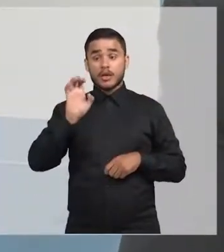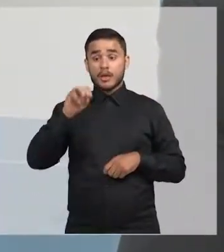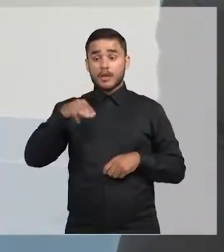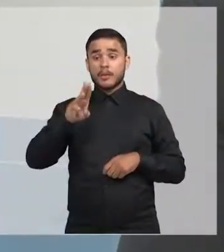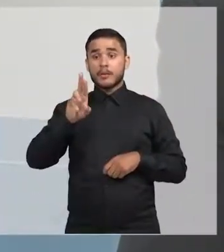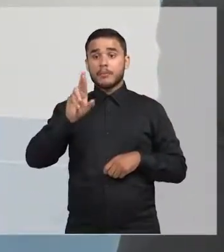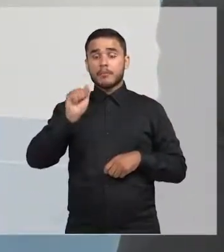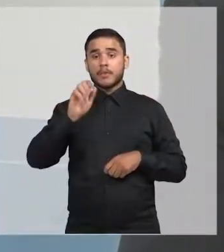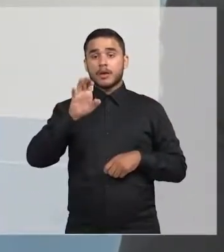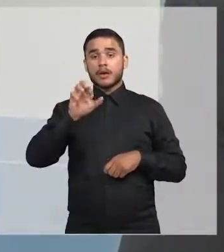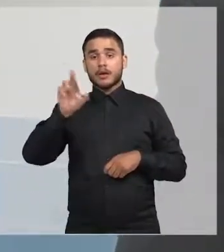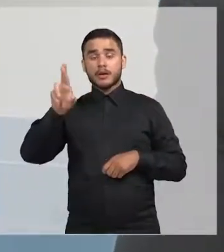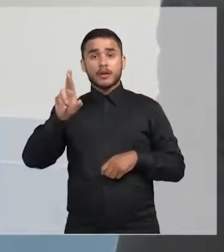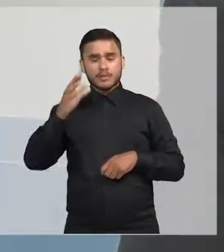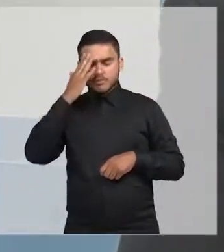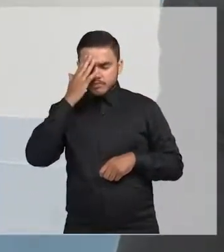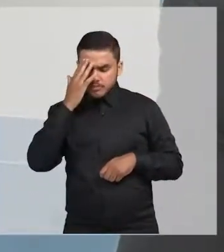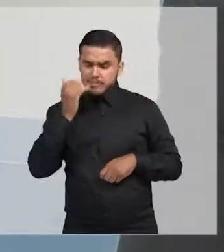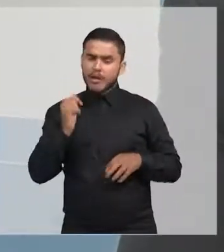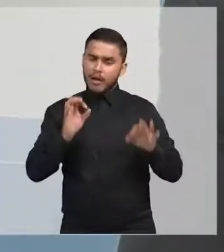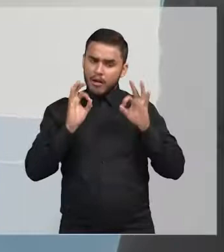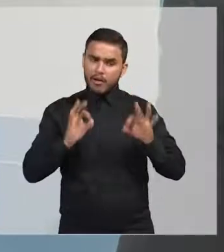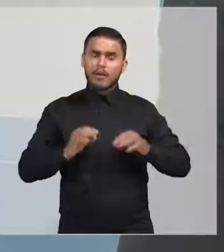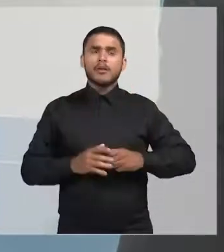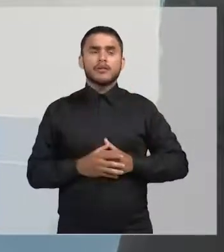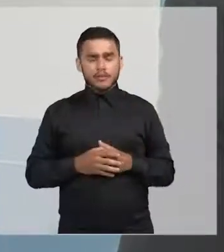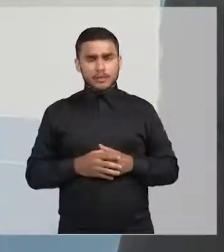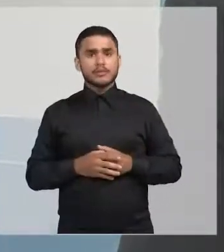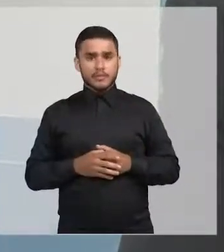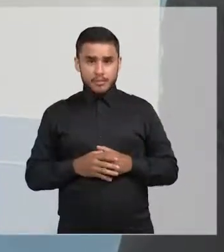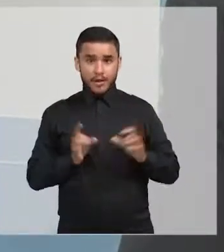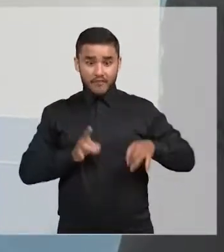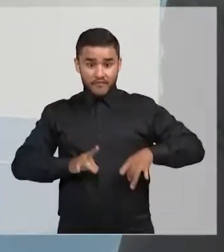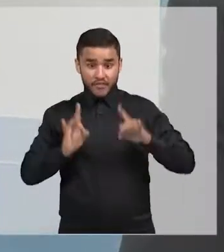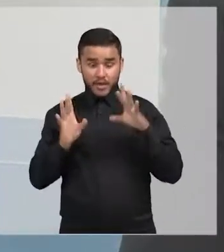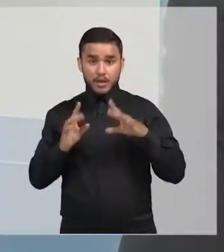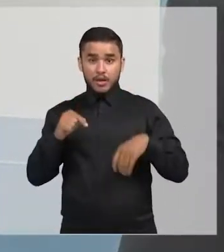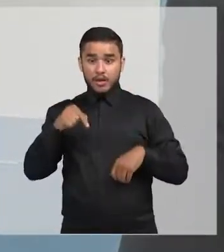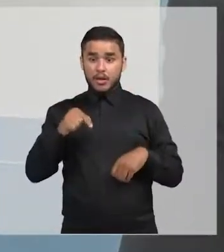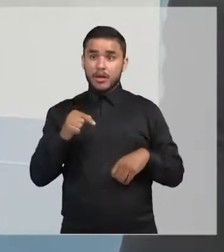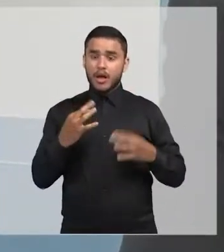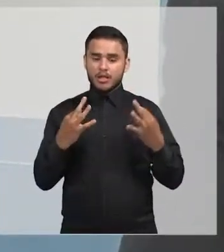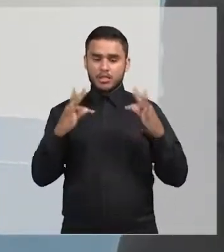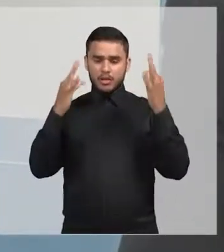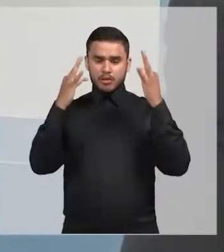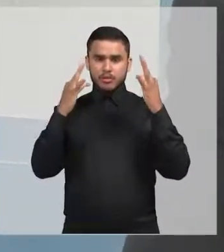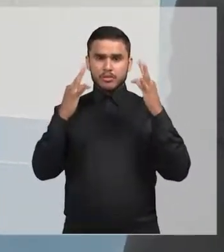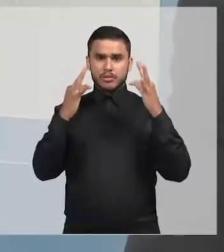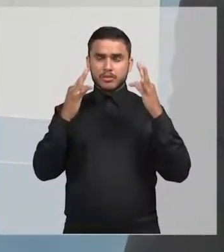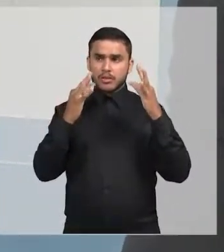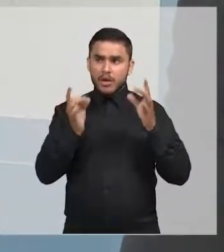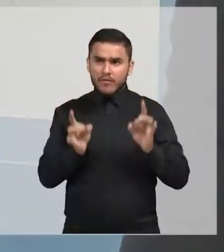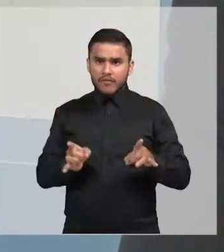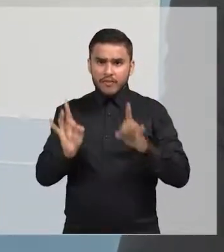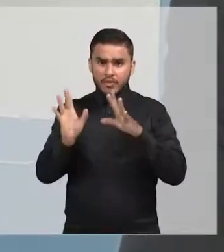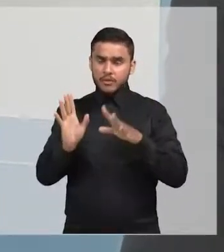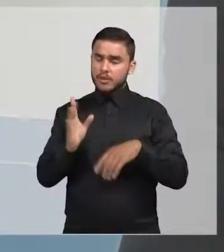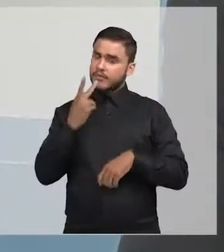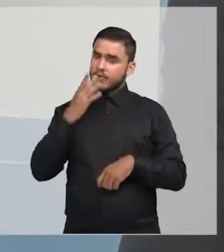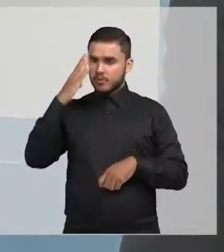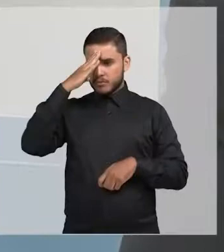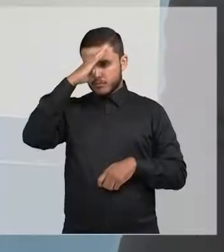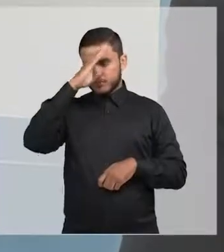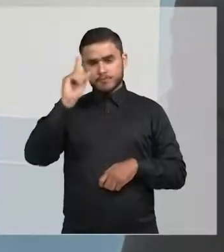vendida, ele sabe que a tecnologia que nós estamos entregando aos outros. Ele pode dizer, Bolsonaro, olha,